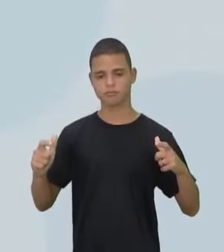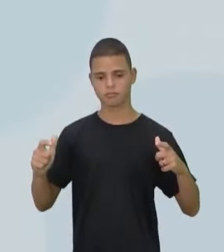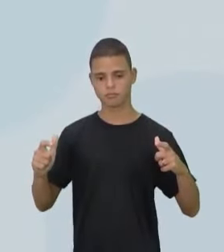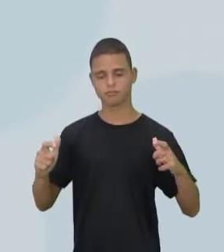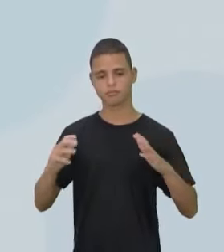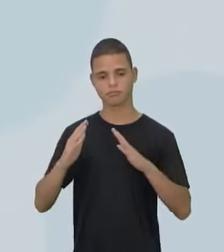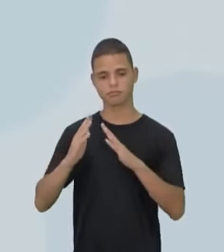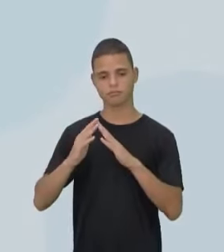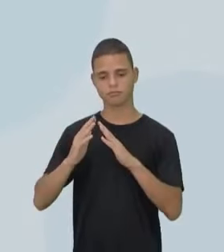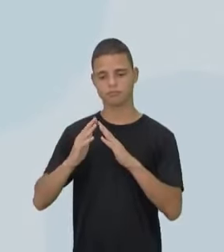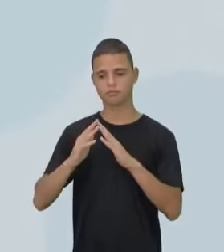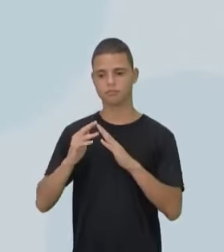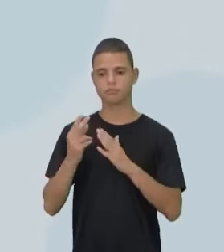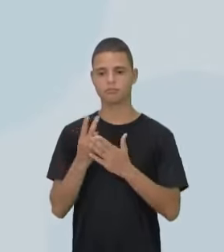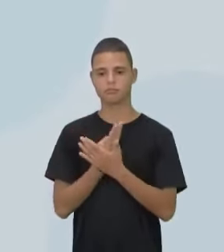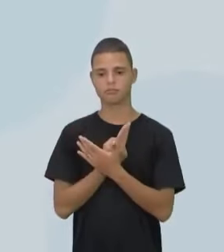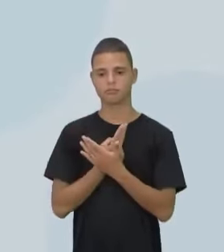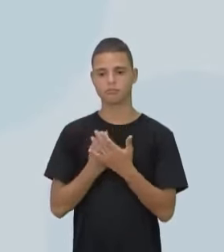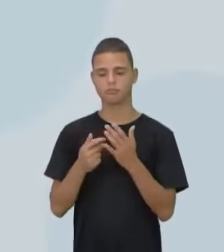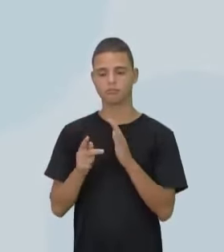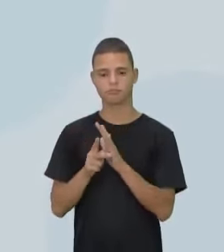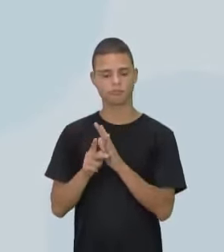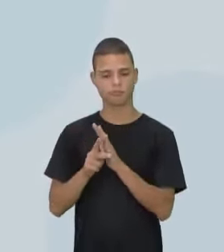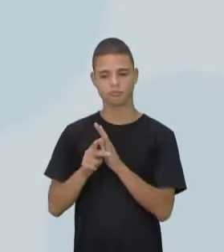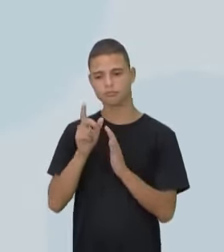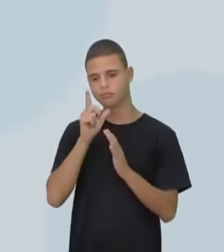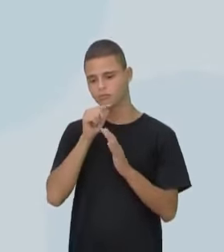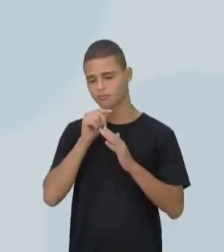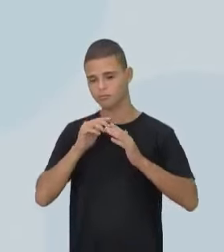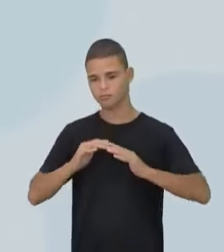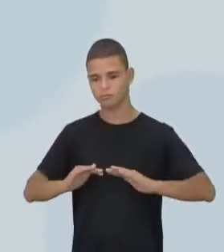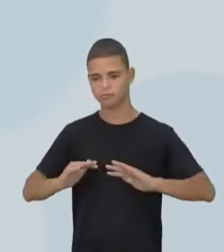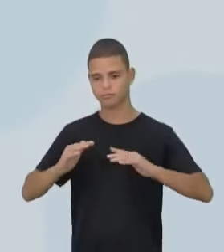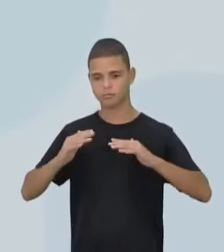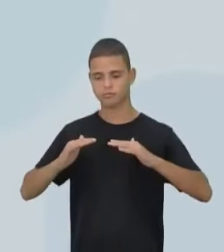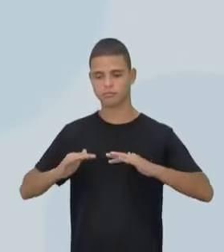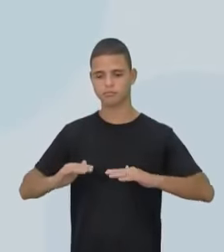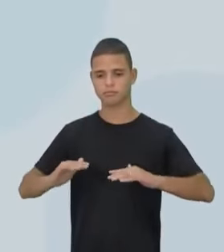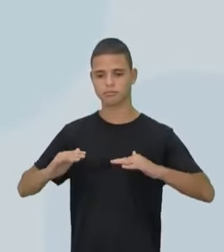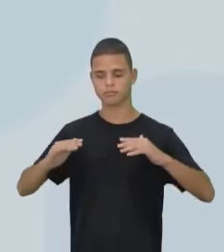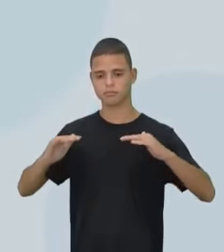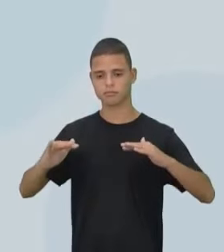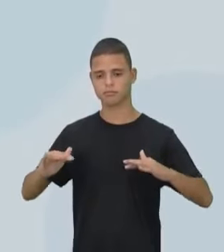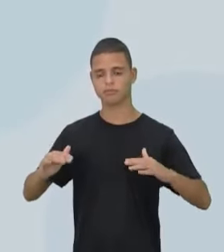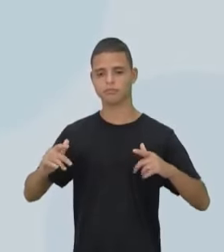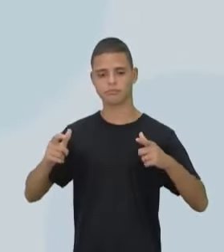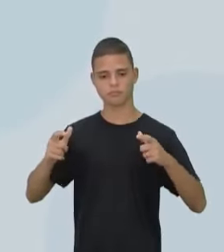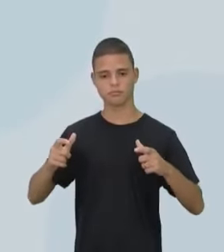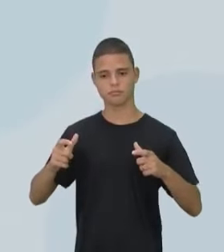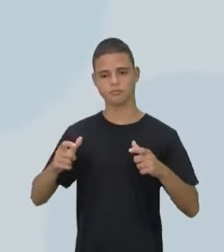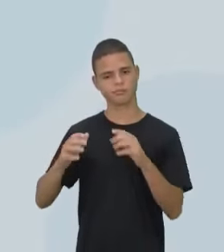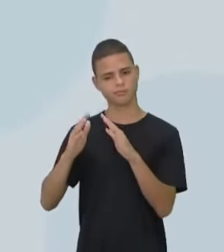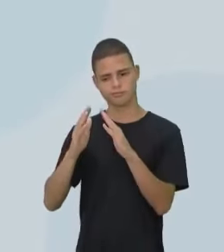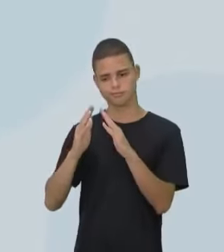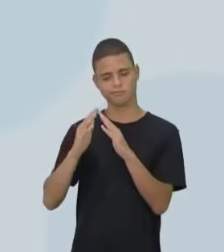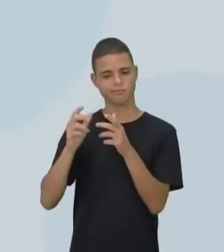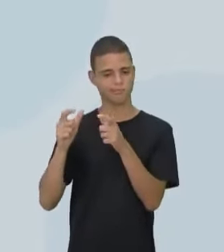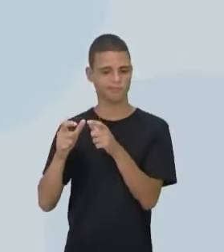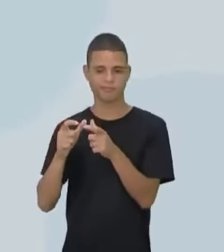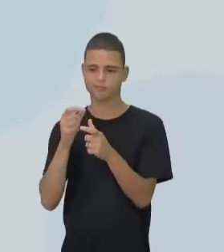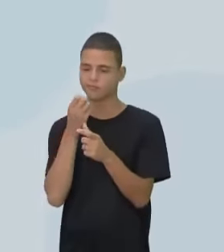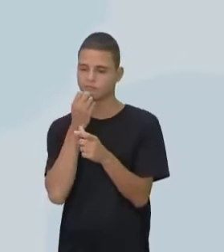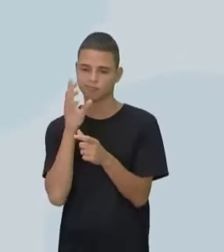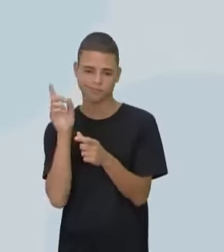estava num local irregular, que é domínio do rio. Tá. Não vou chamar irregular, que aí é diferente. Já entra em outra Mas é um lugar que não é muito legal que